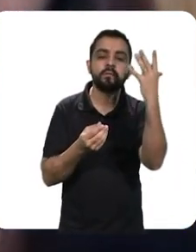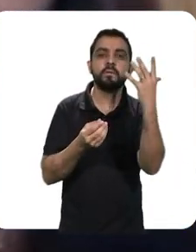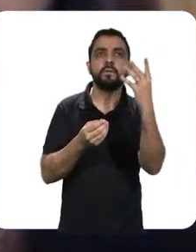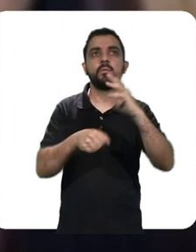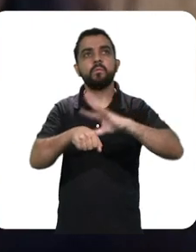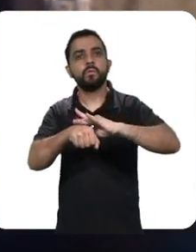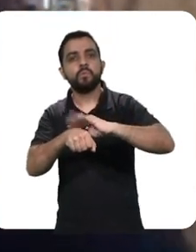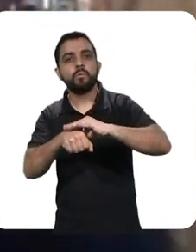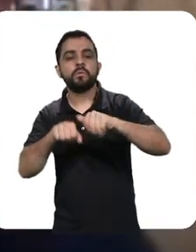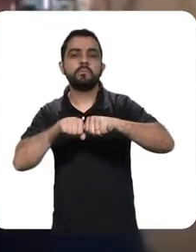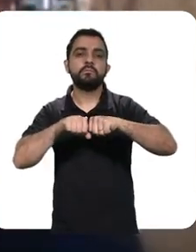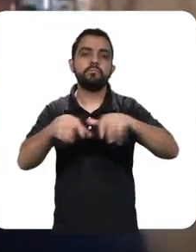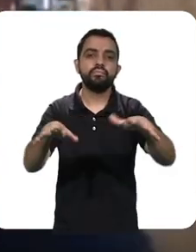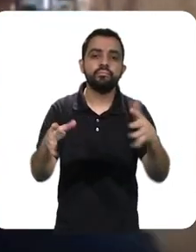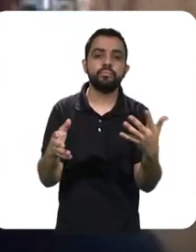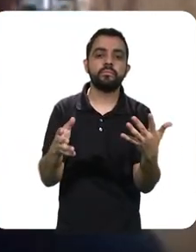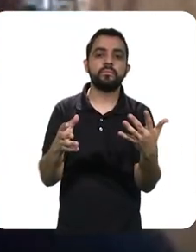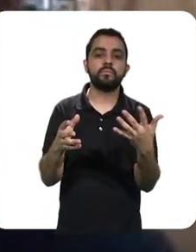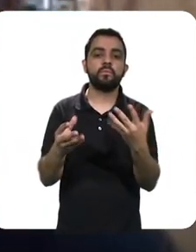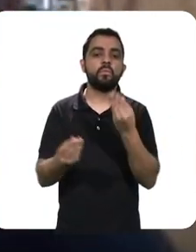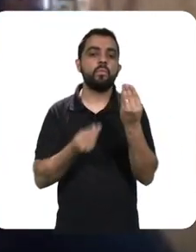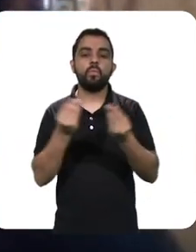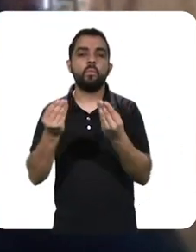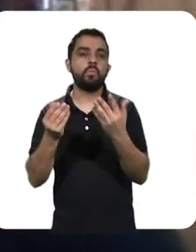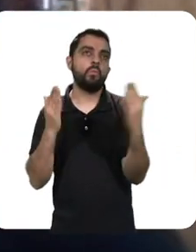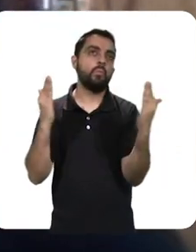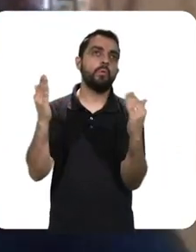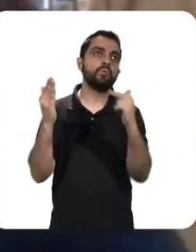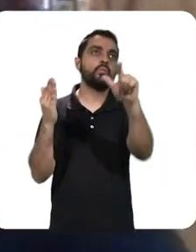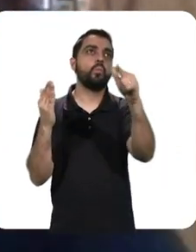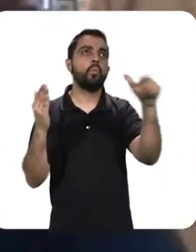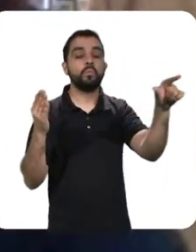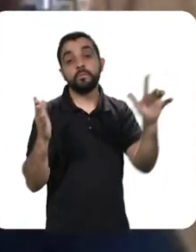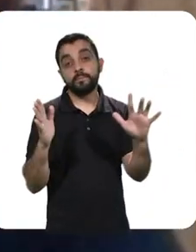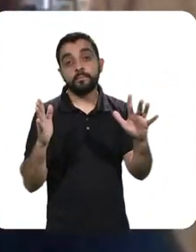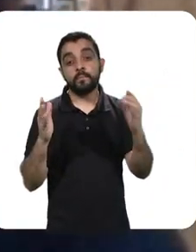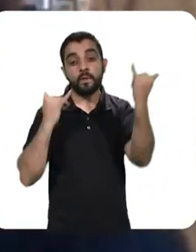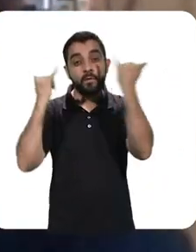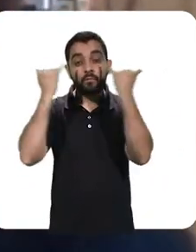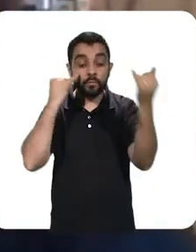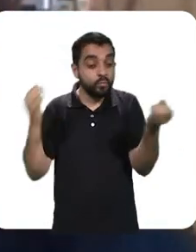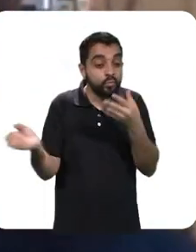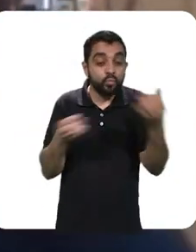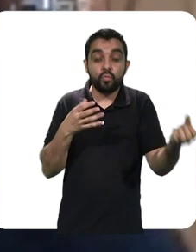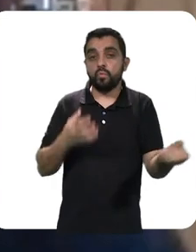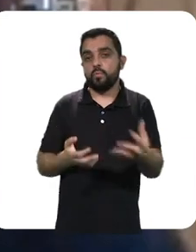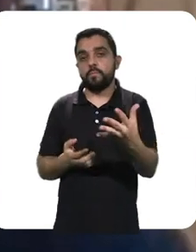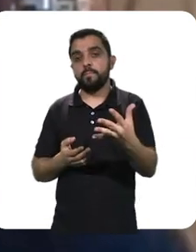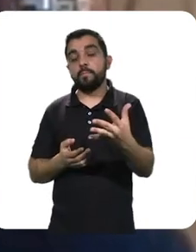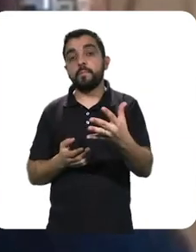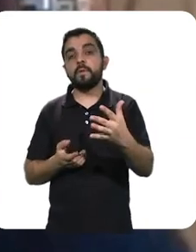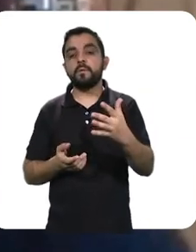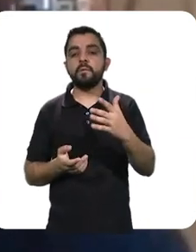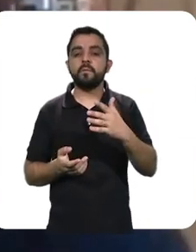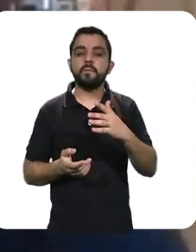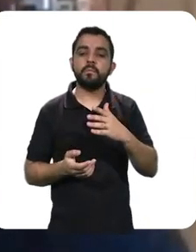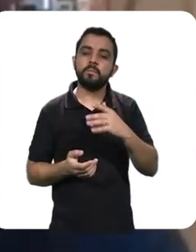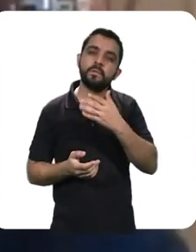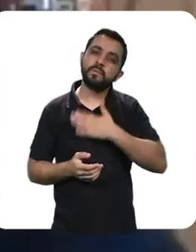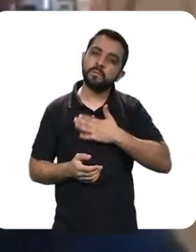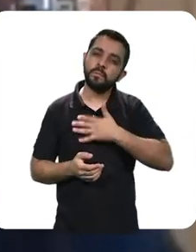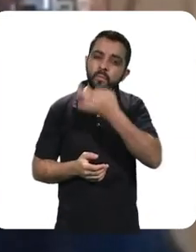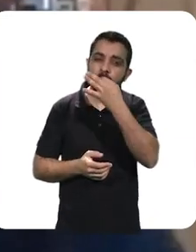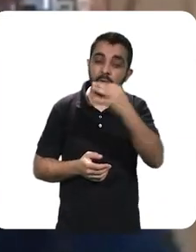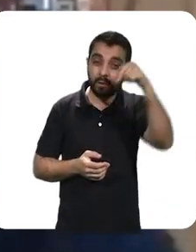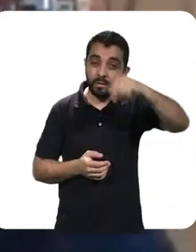seria uma epidemia com essa ação ou com aquela outra ação. Então, são informações muito novas. Mas eu acho que o que